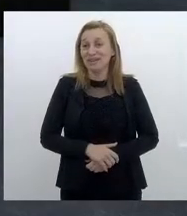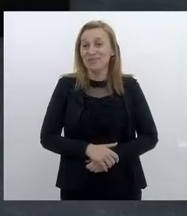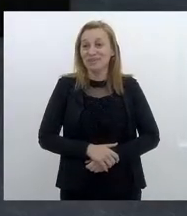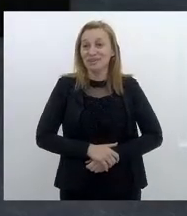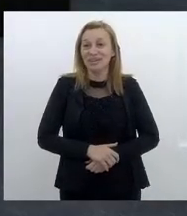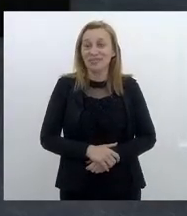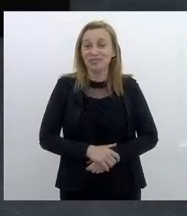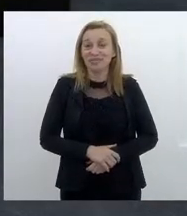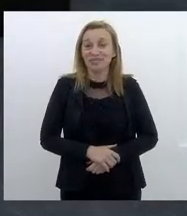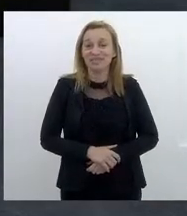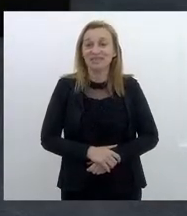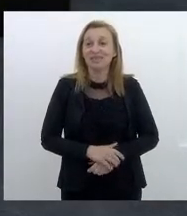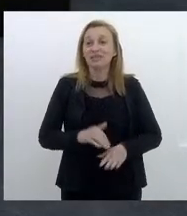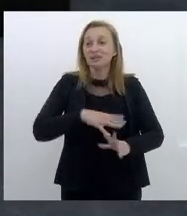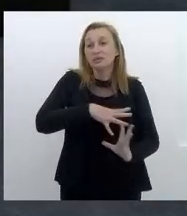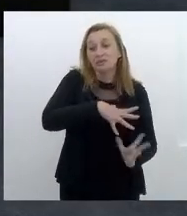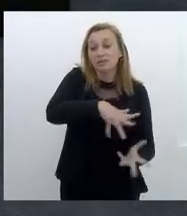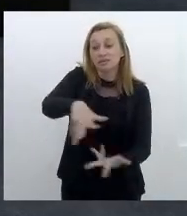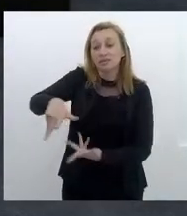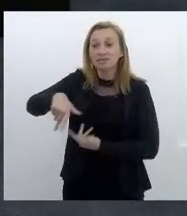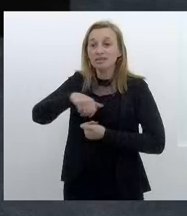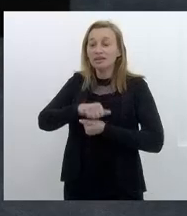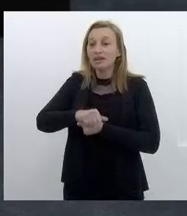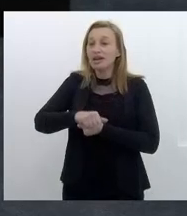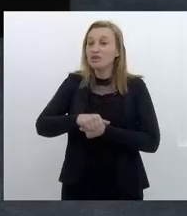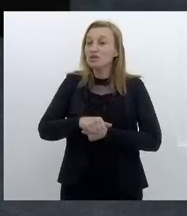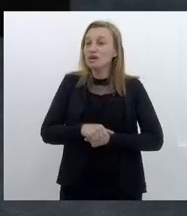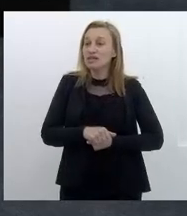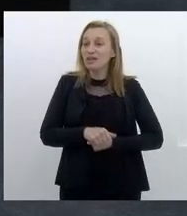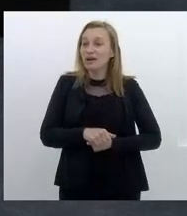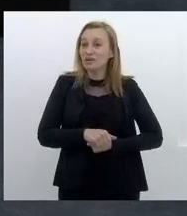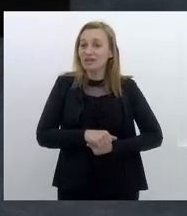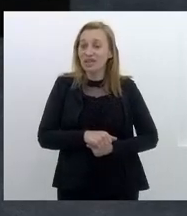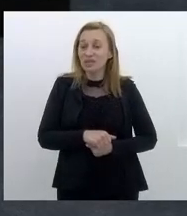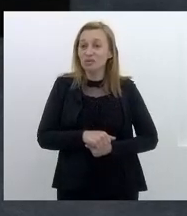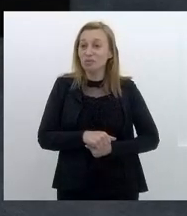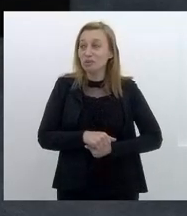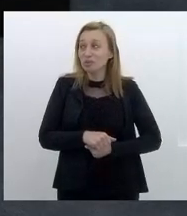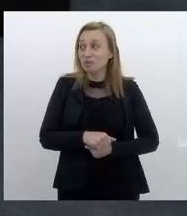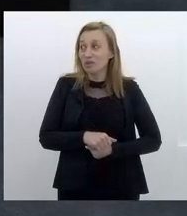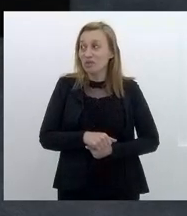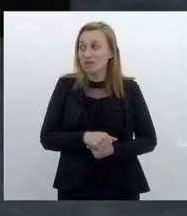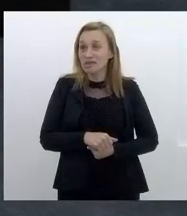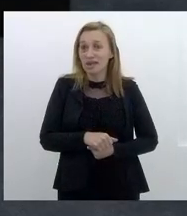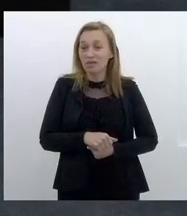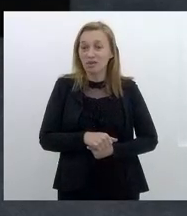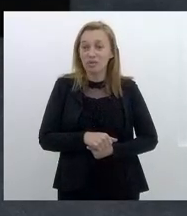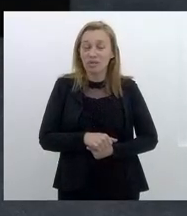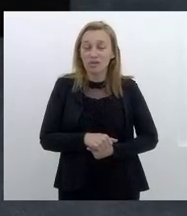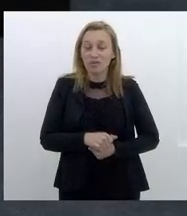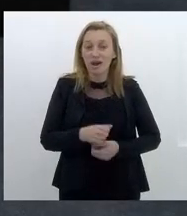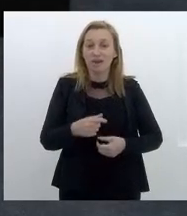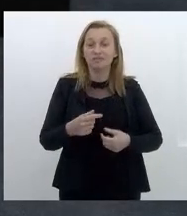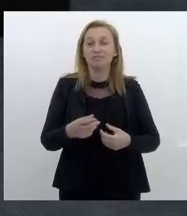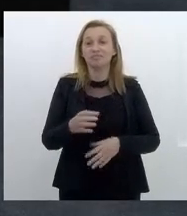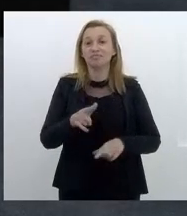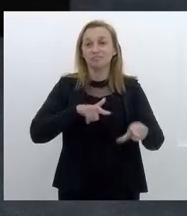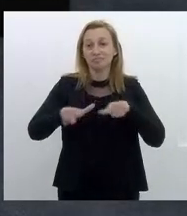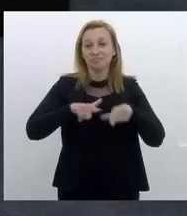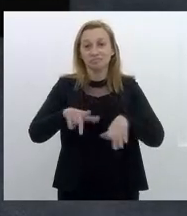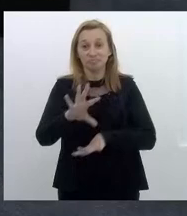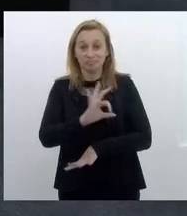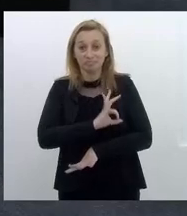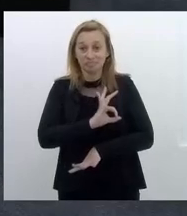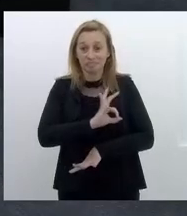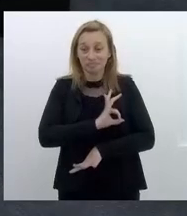pontuados no mundo inteiro no mundo inteiro se considera a peculiaridade do serviço policial